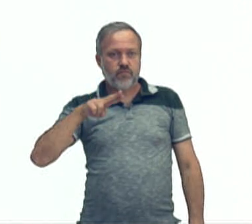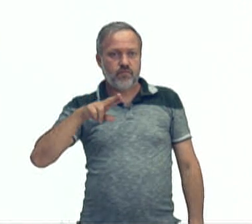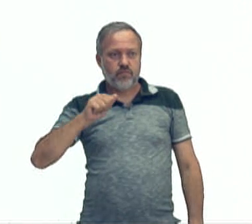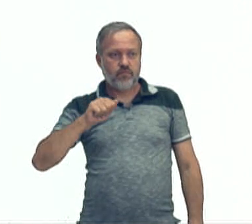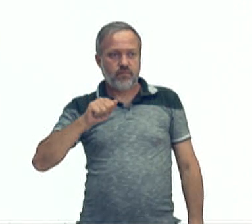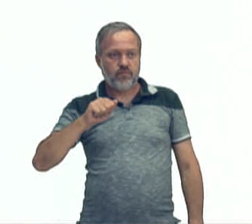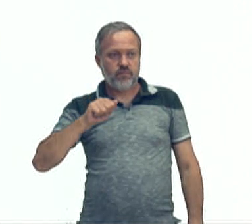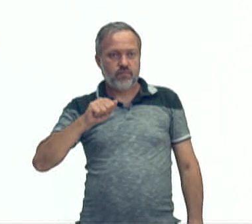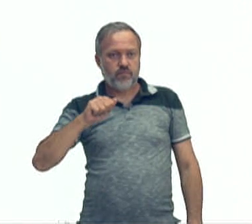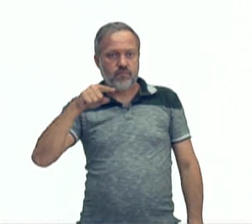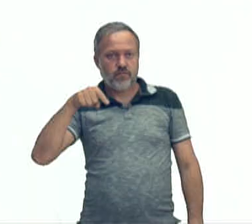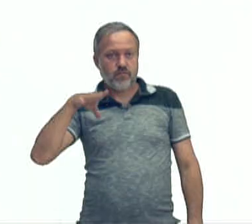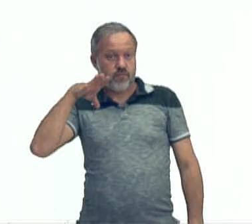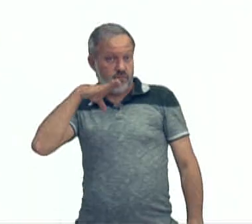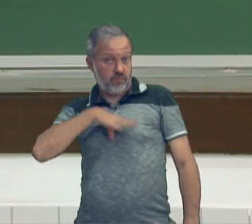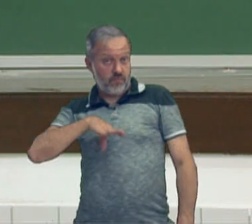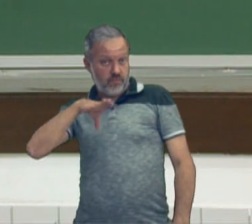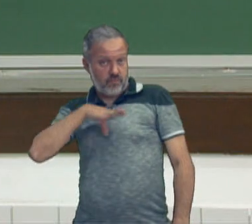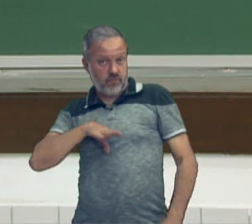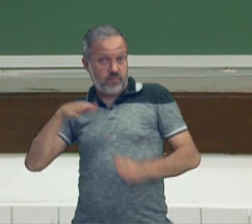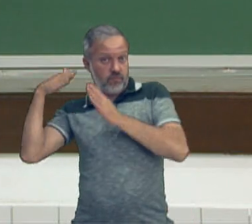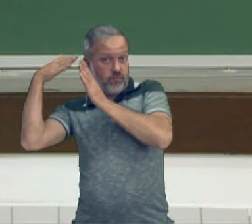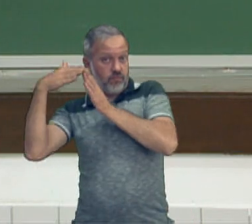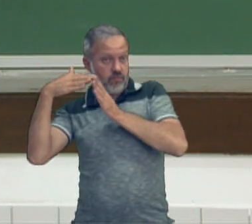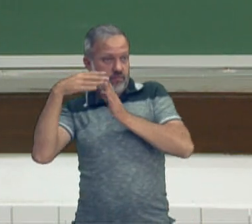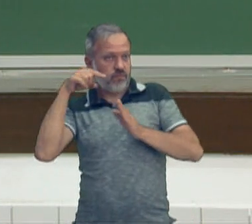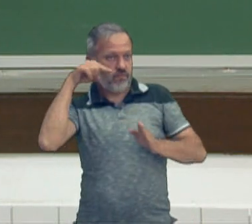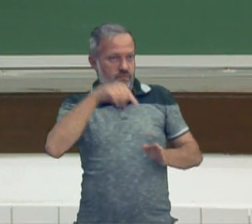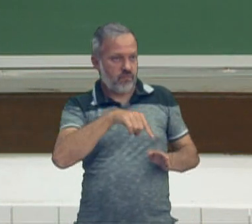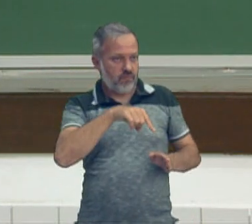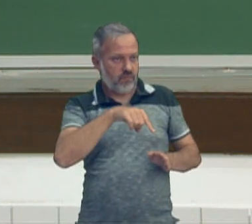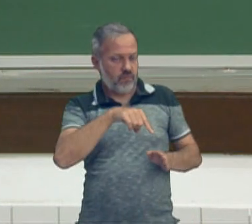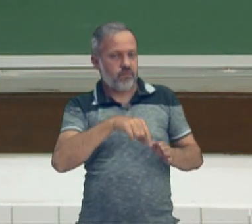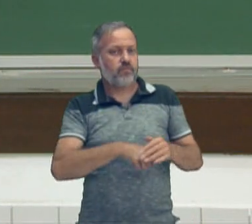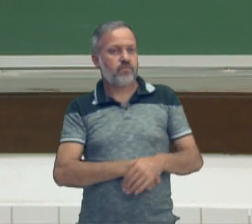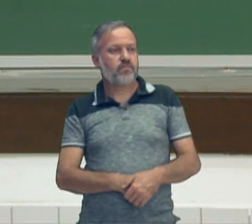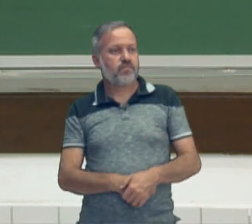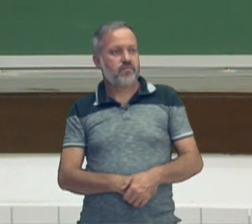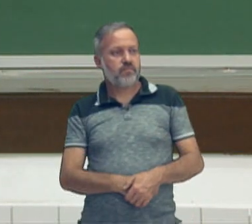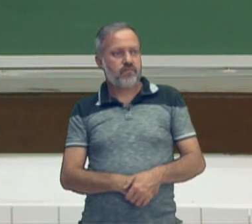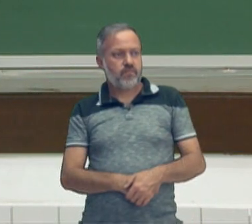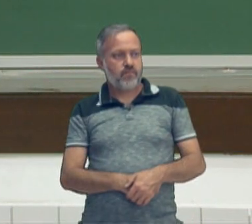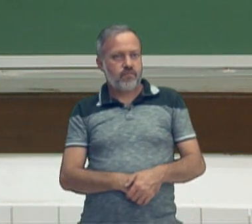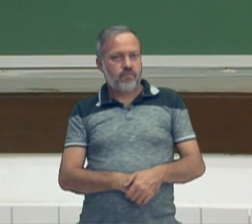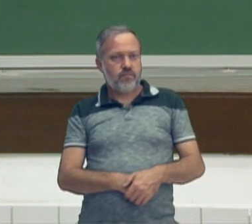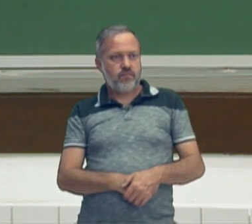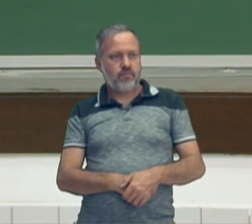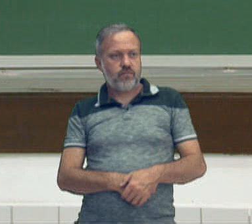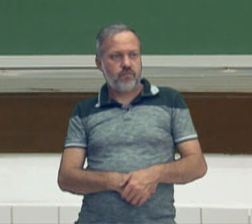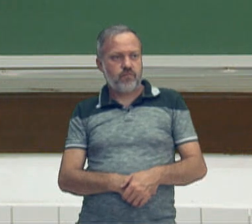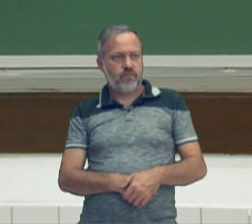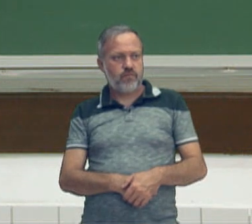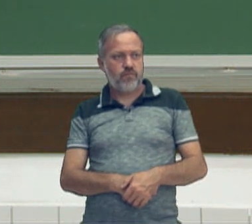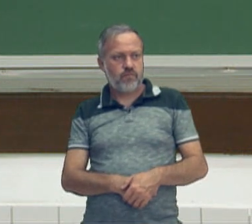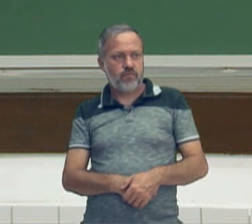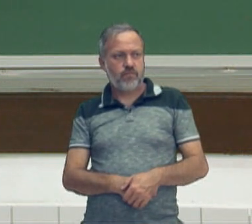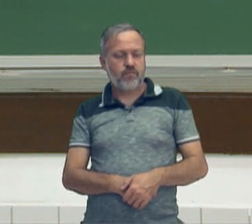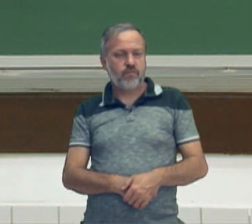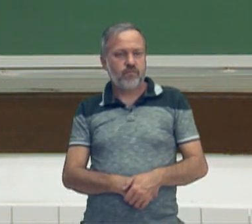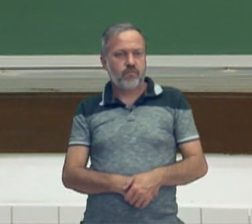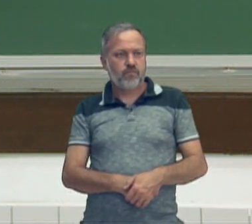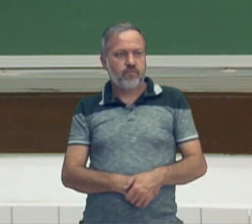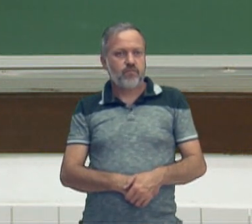América colonizada pelos portugueses. Daí, vamos fazer junto? Pensa